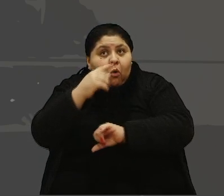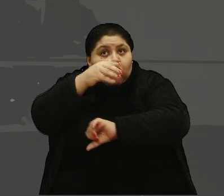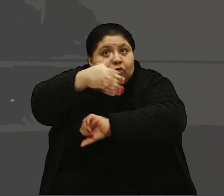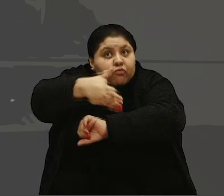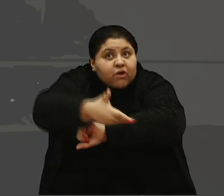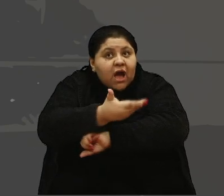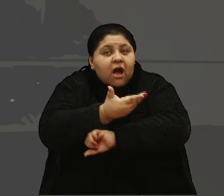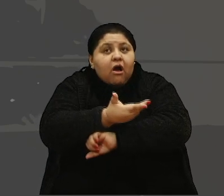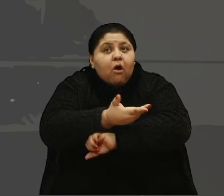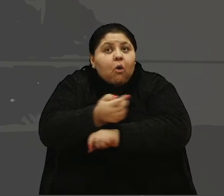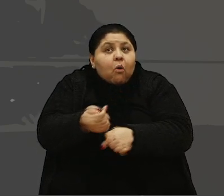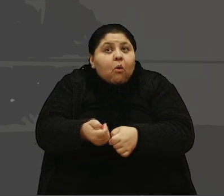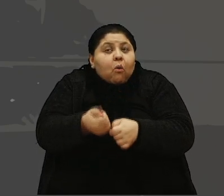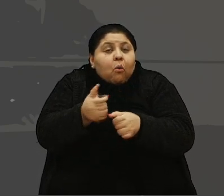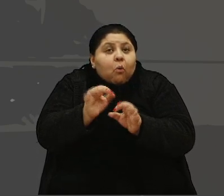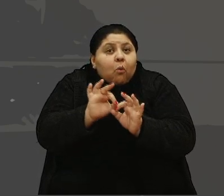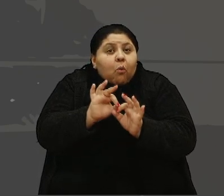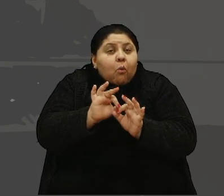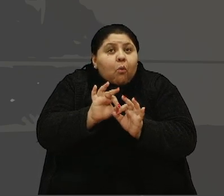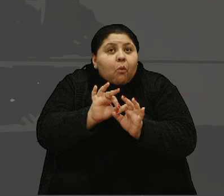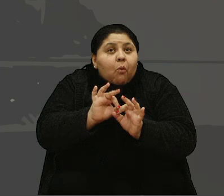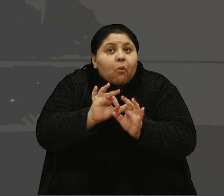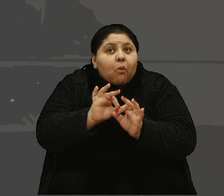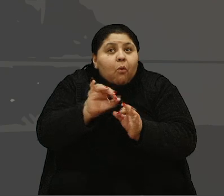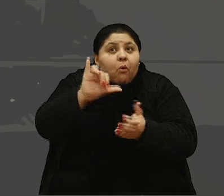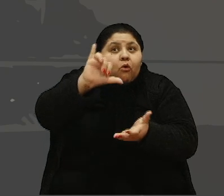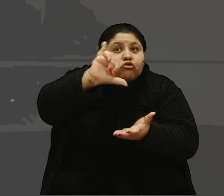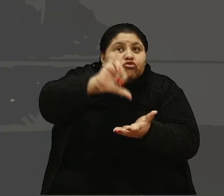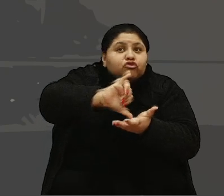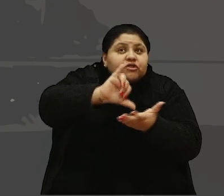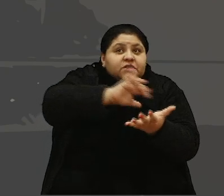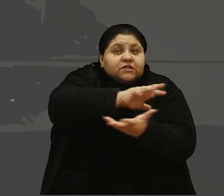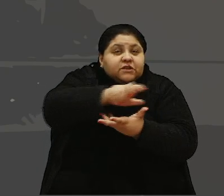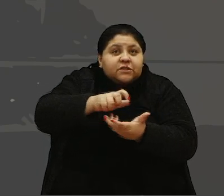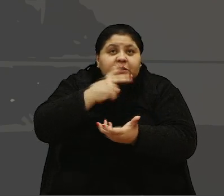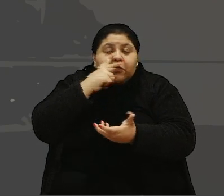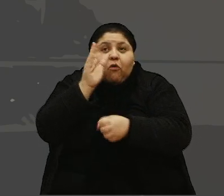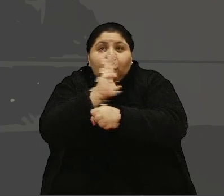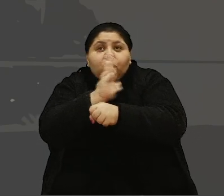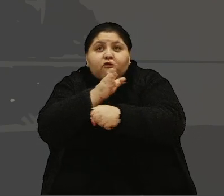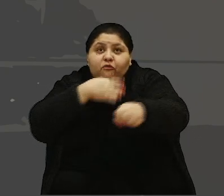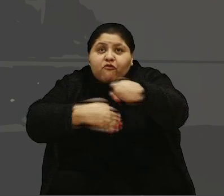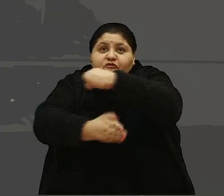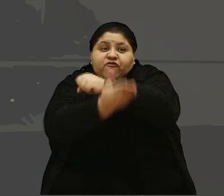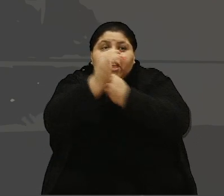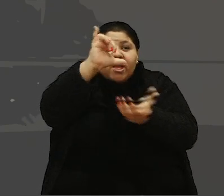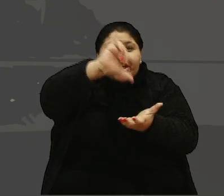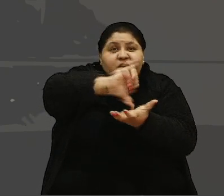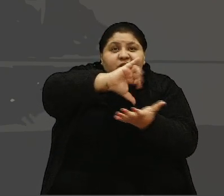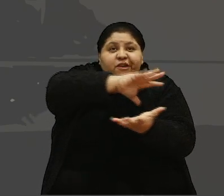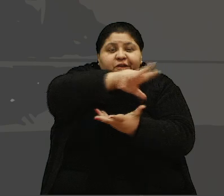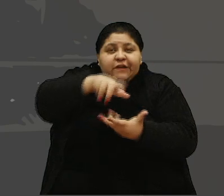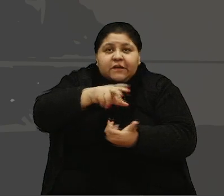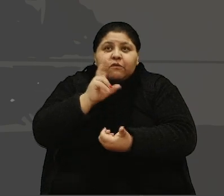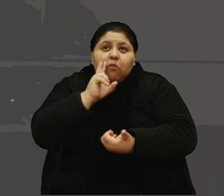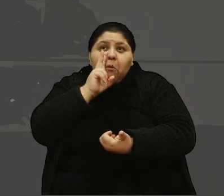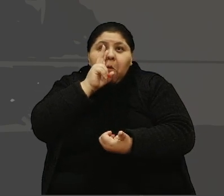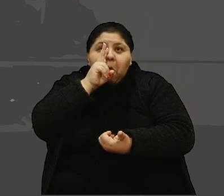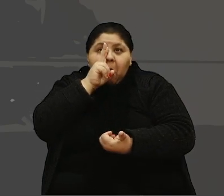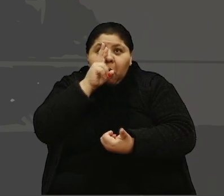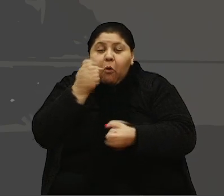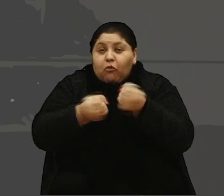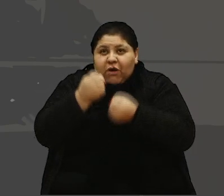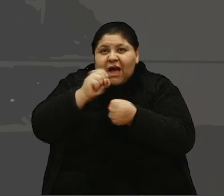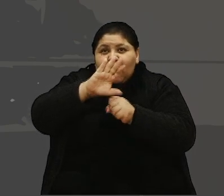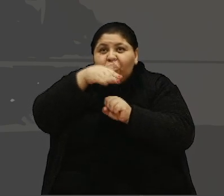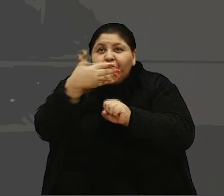ó. Quase chega ao centro da Terra, igual aquele filme Viagem ao Centro da Terra, vereadora Dani. Uma Ford Ranger caiu em um buraco de uma